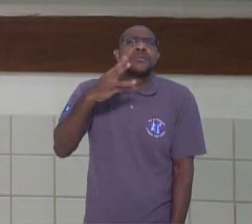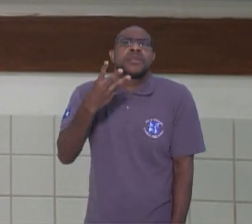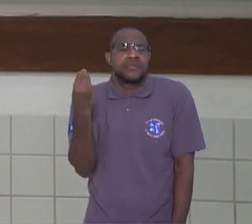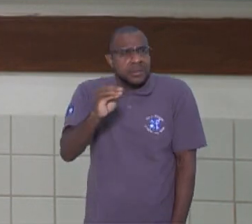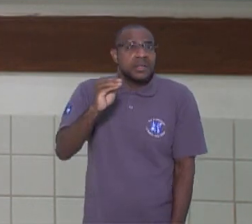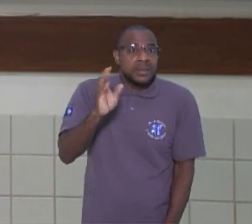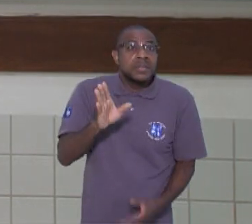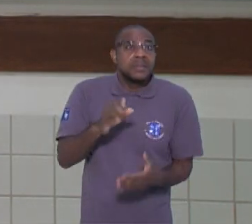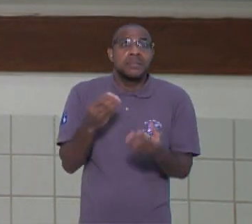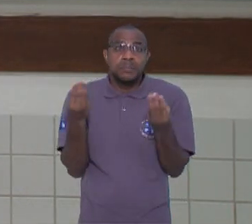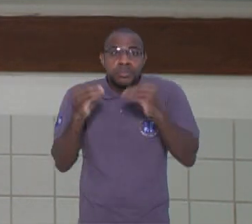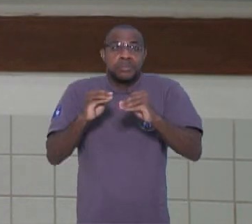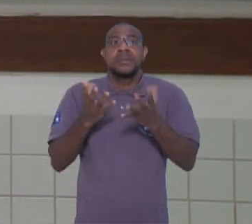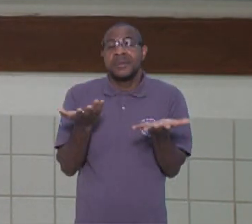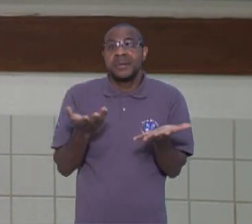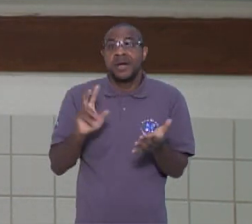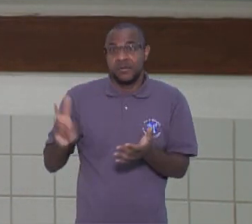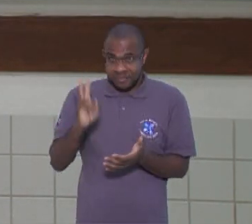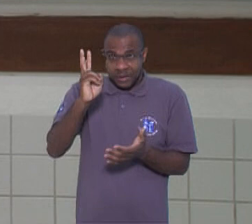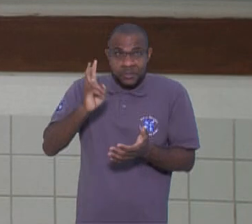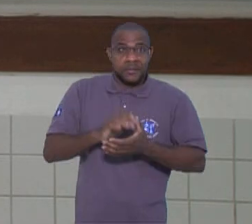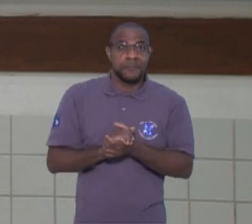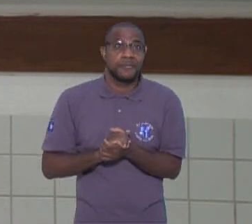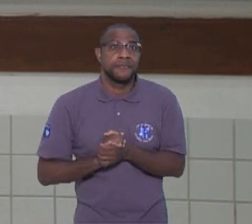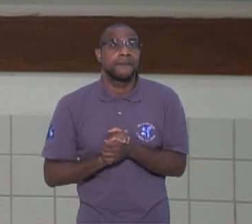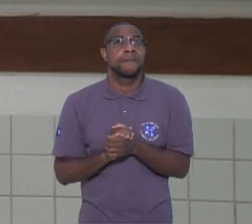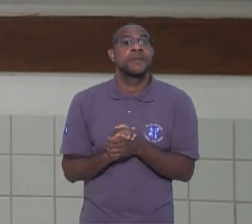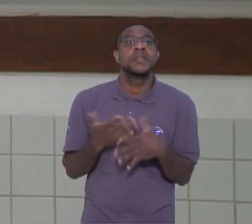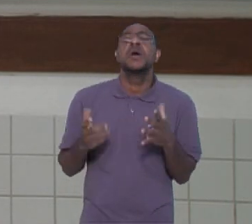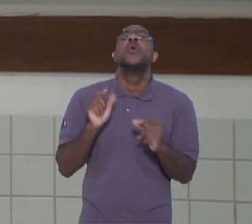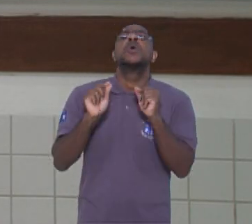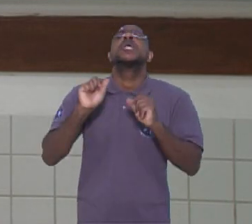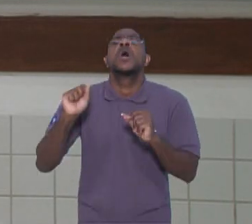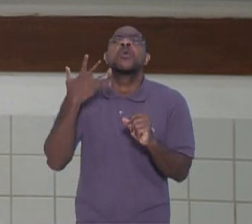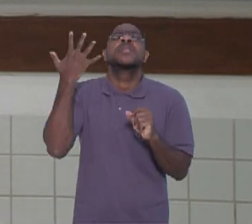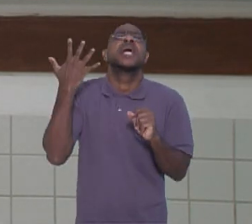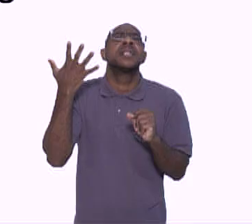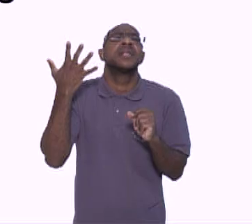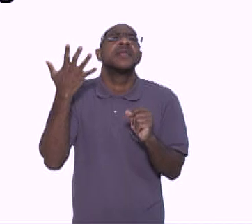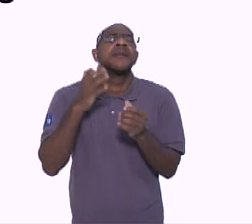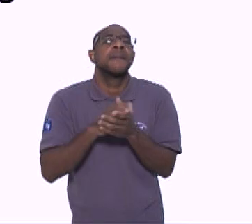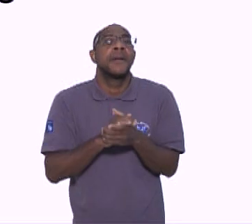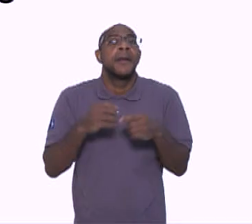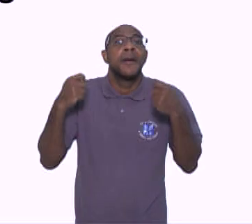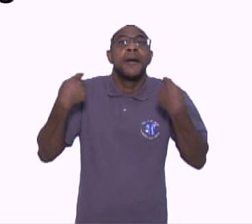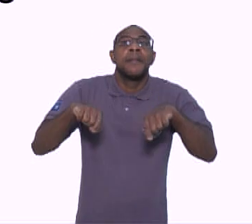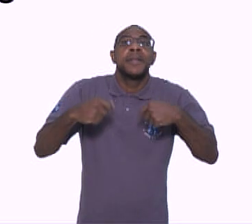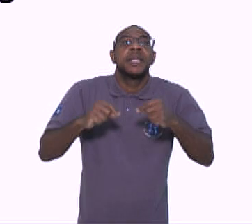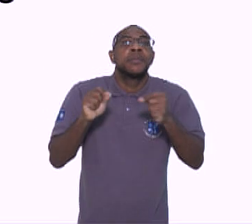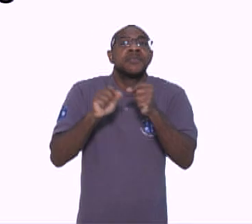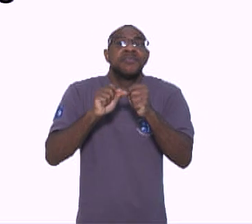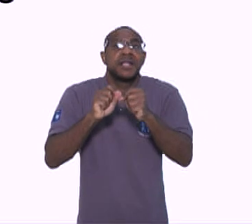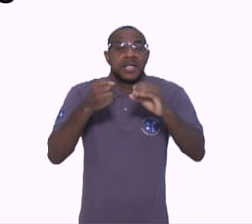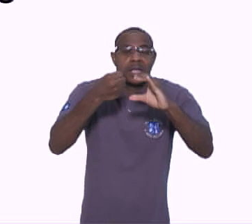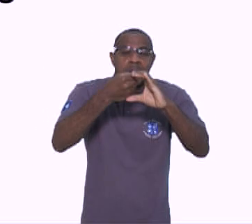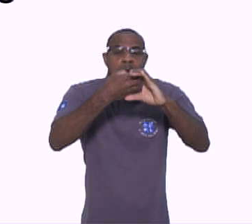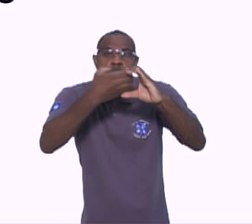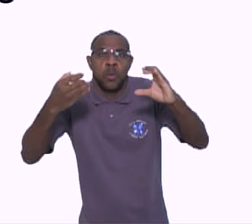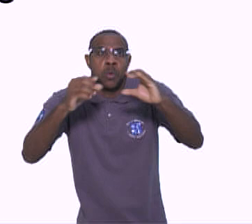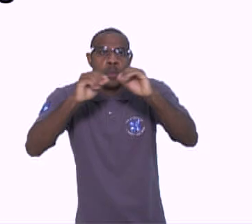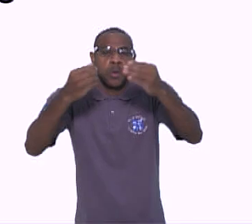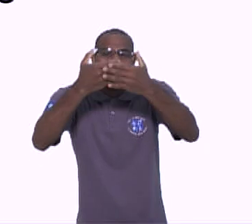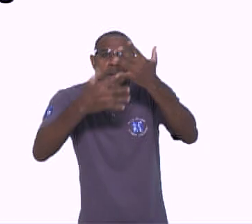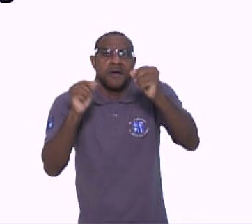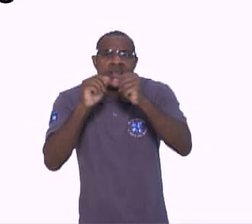arbitrário. Simples assim. Né? E o que que acontece aqui? Devemos efetuar as operações, quer dizer, fazer